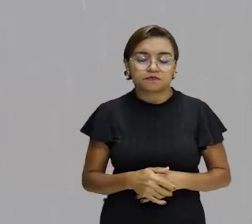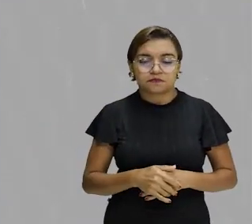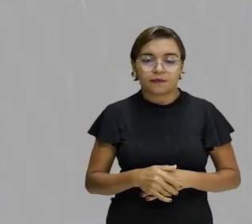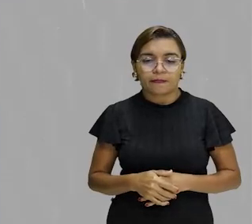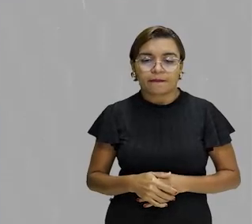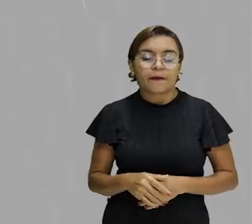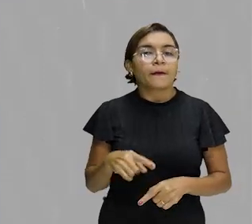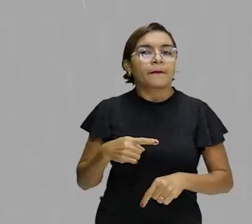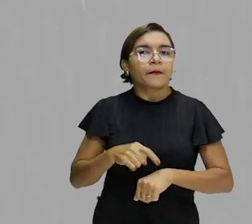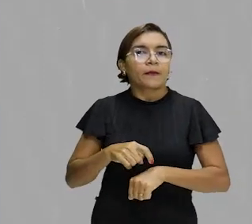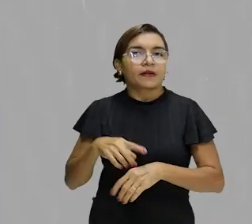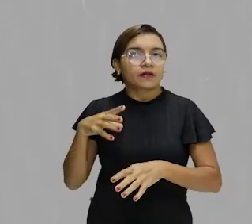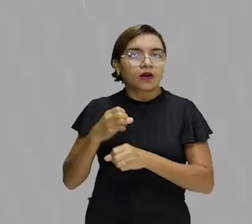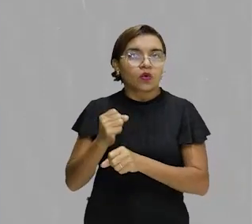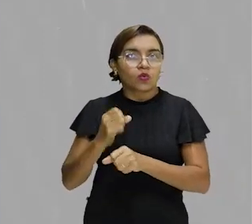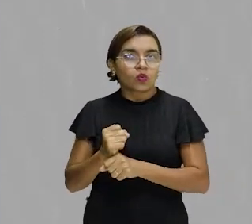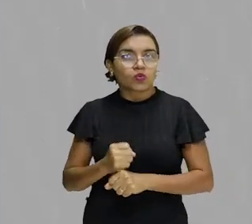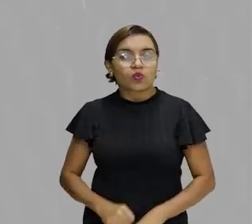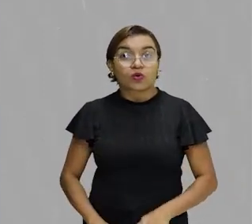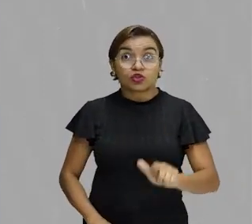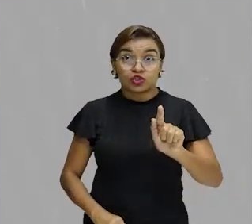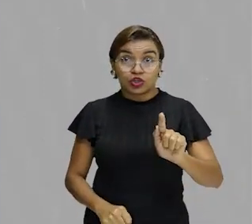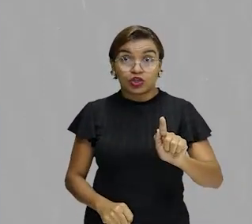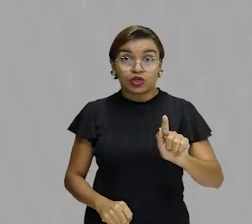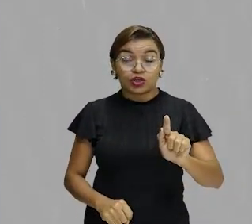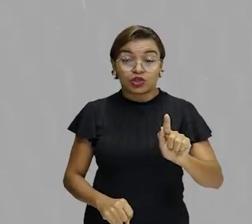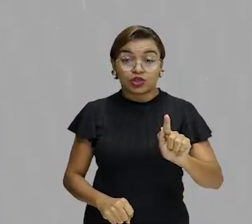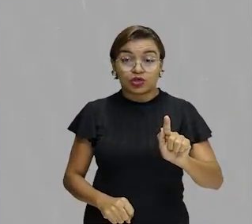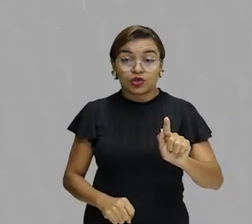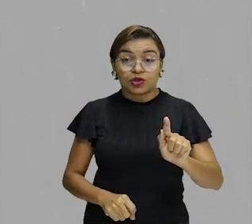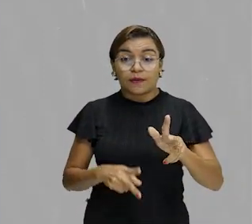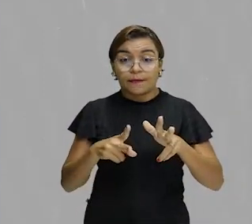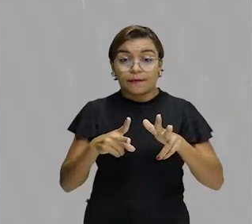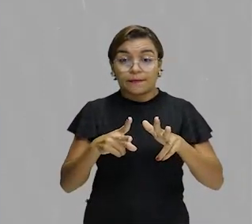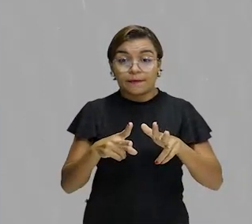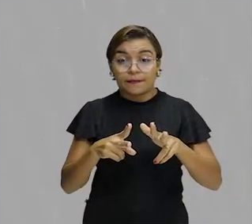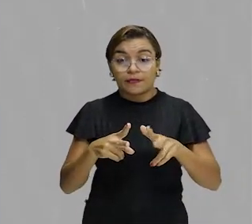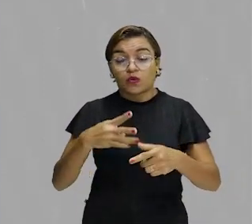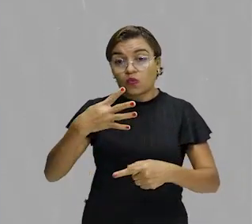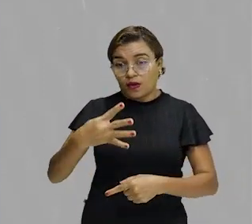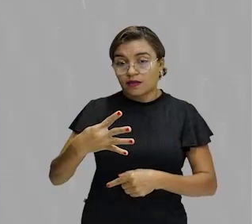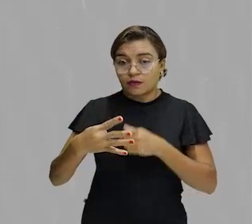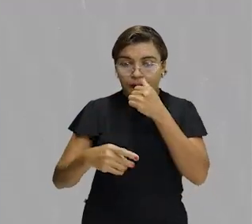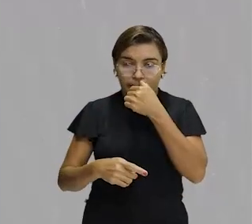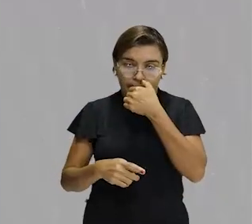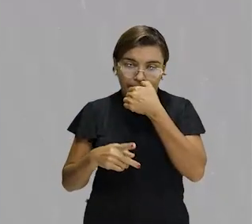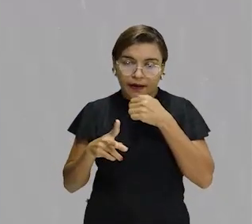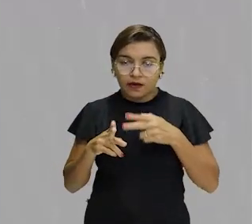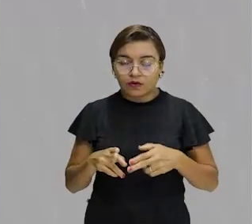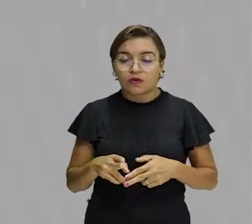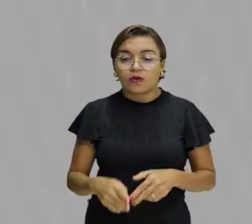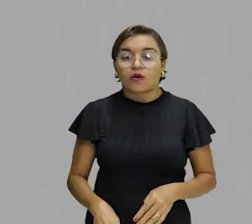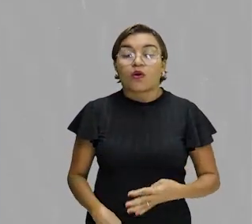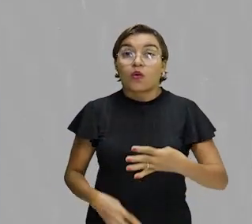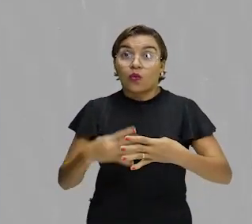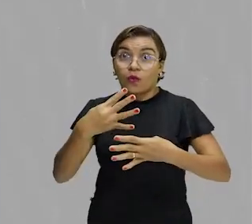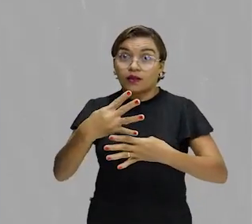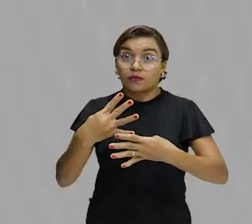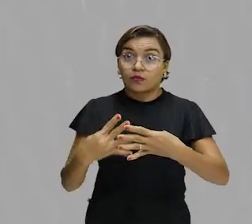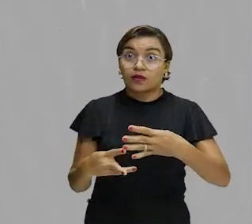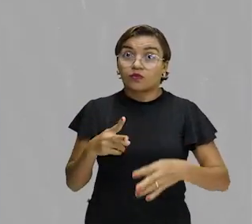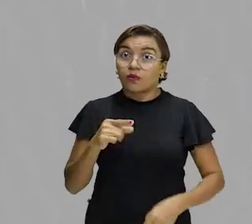estão associados através da função. Então, isso para nós é 4, 8, 10, 12